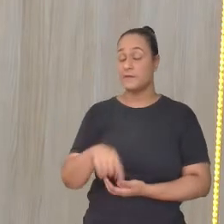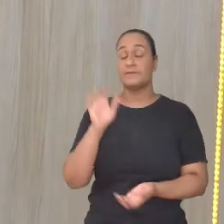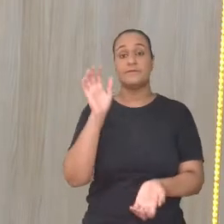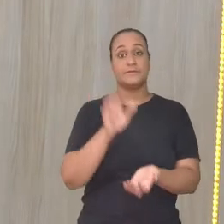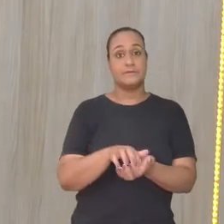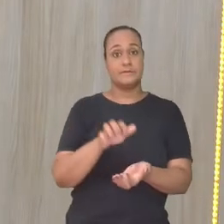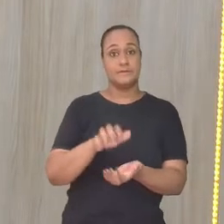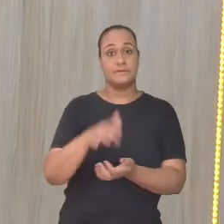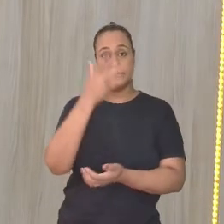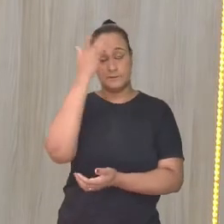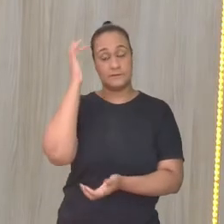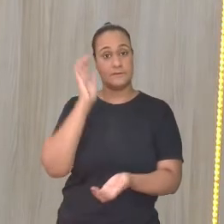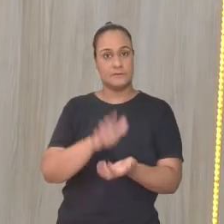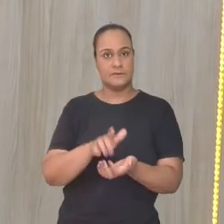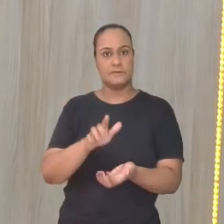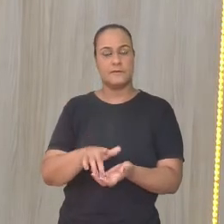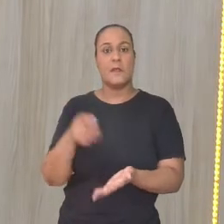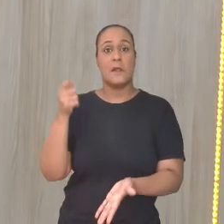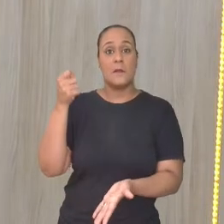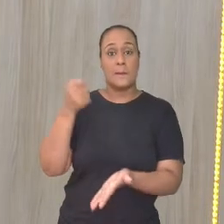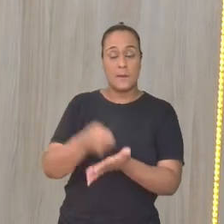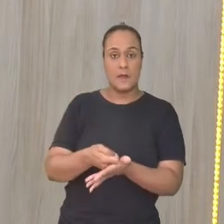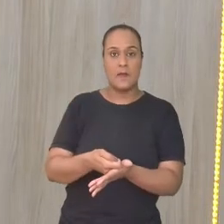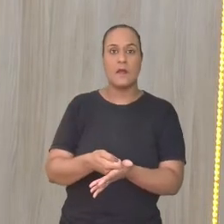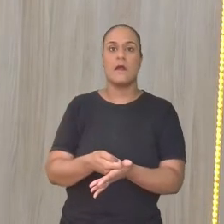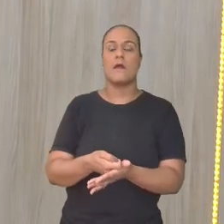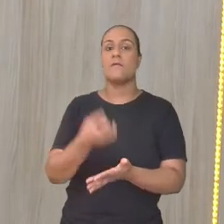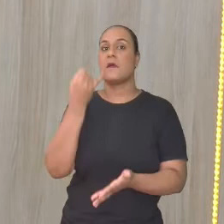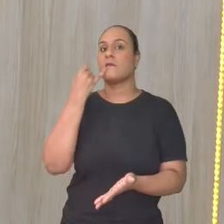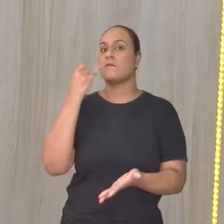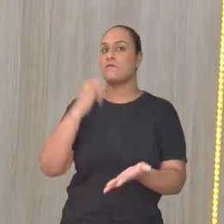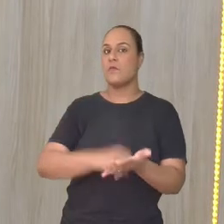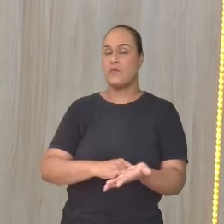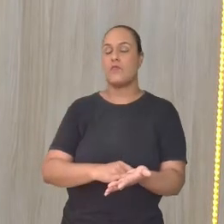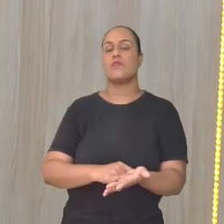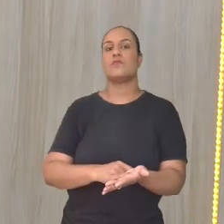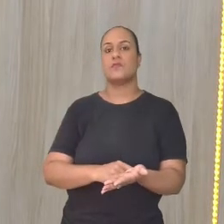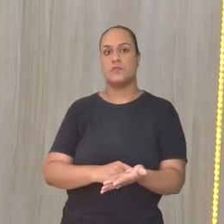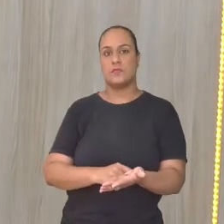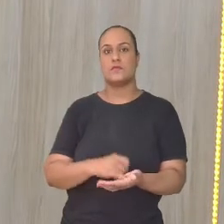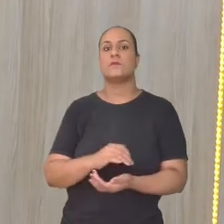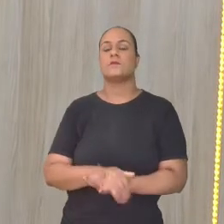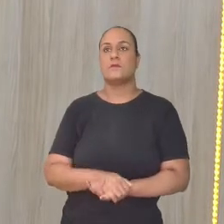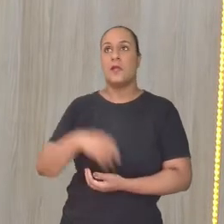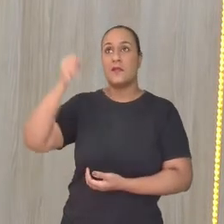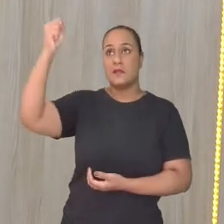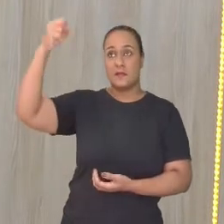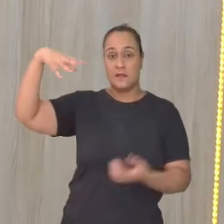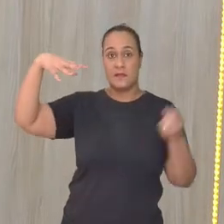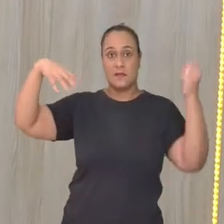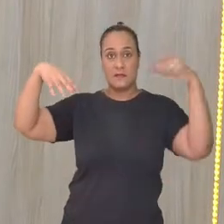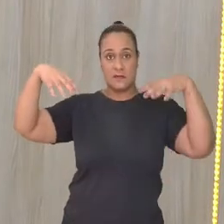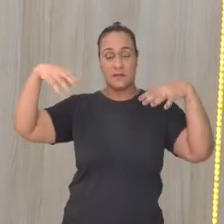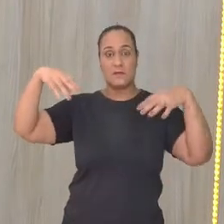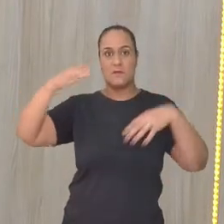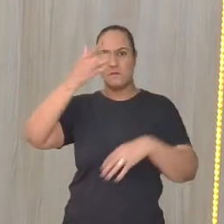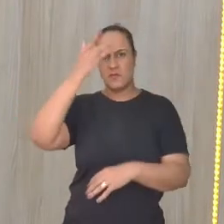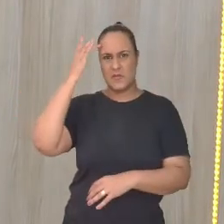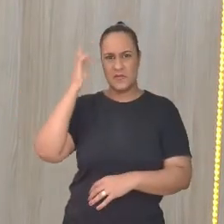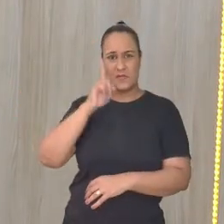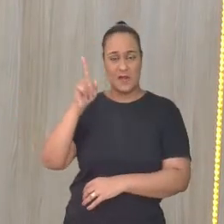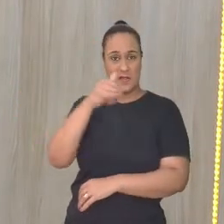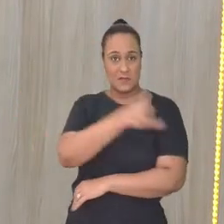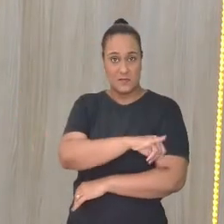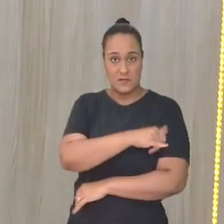pernambucanos pagavam impostos, né? Pagavam iluminação para o pessoal lá no Rio de